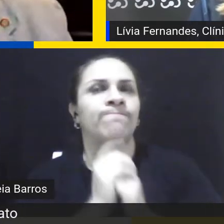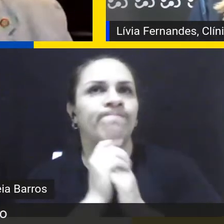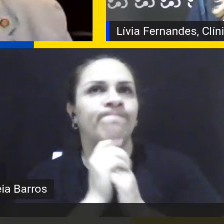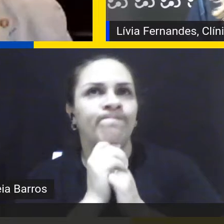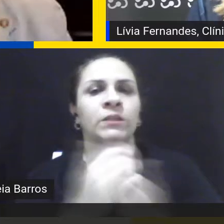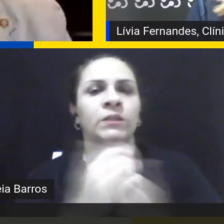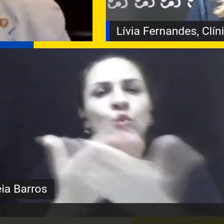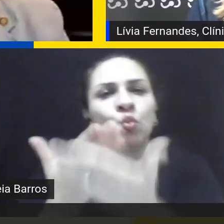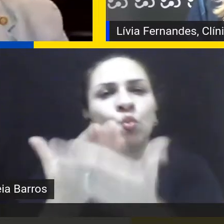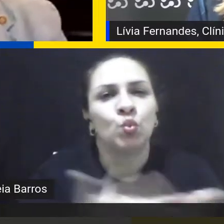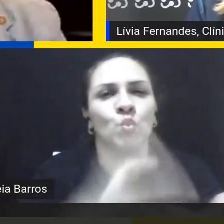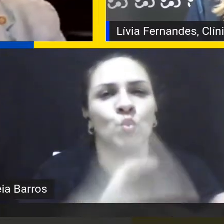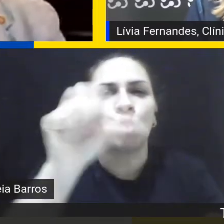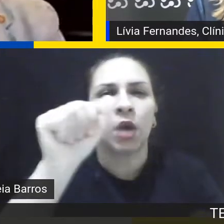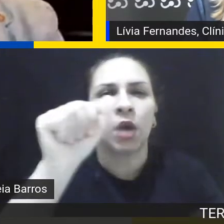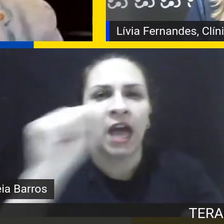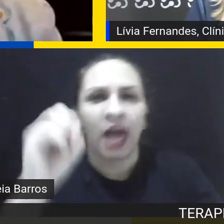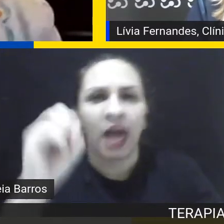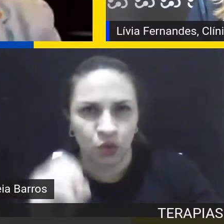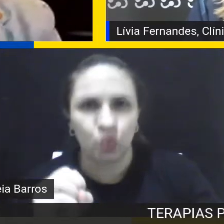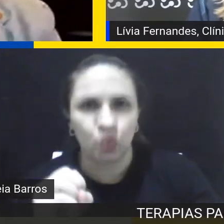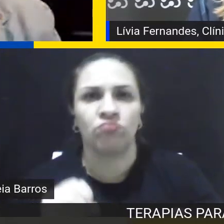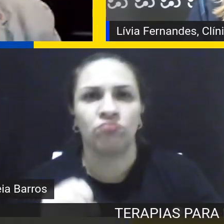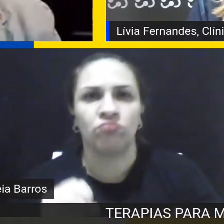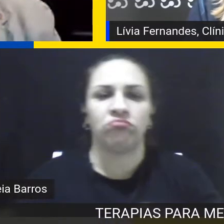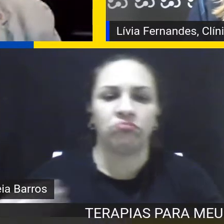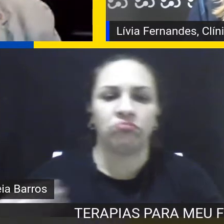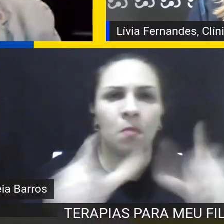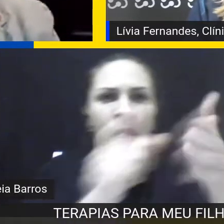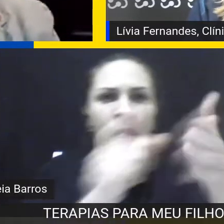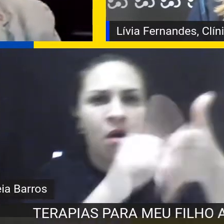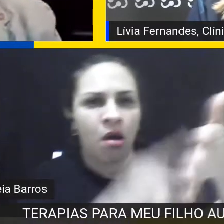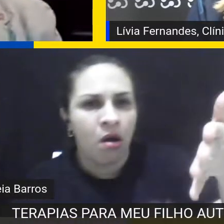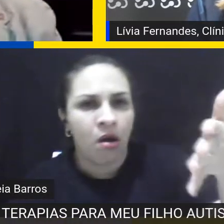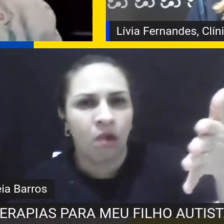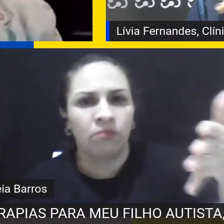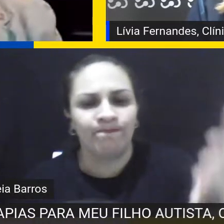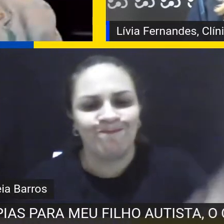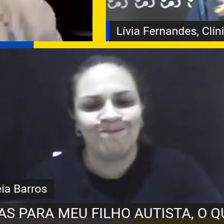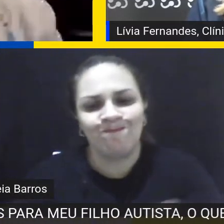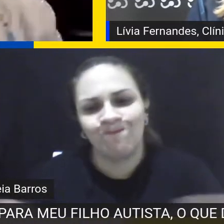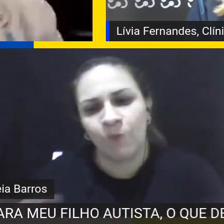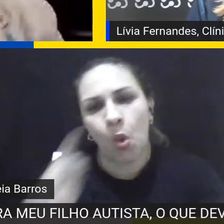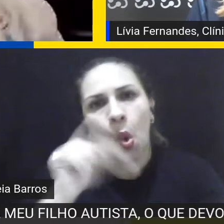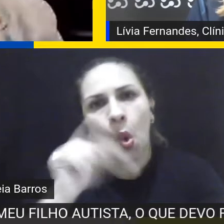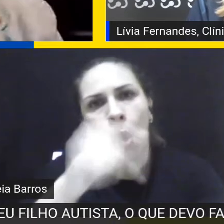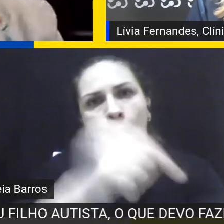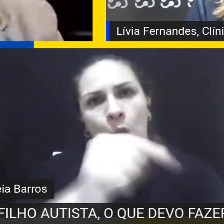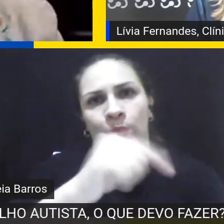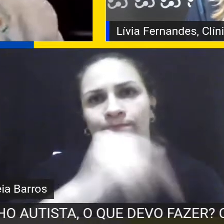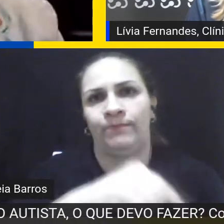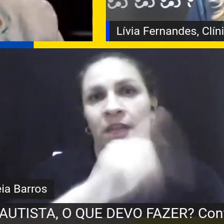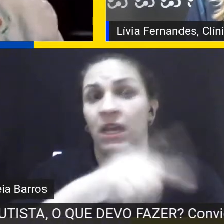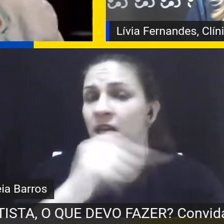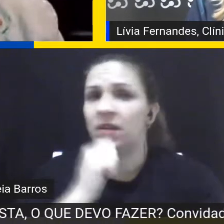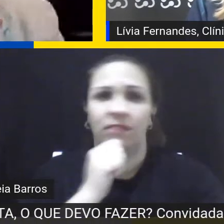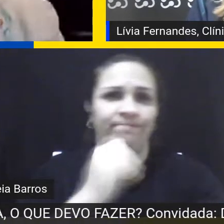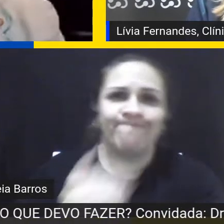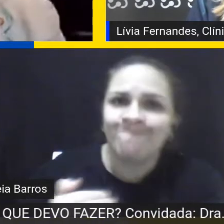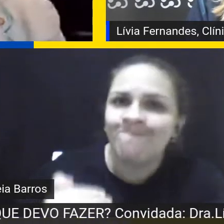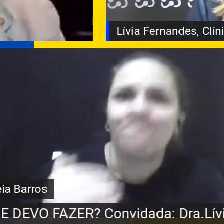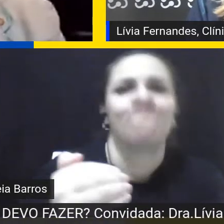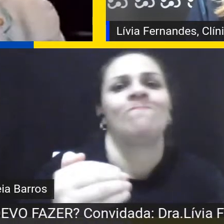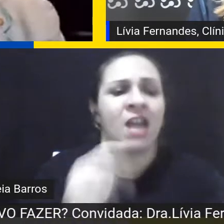os supervisores, muitas das vezes, trazem à mesa, não, ó, esse paciente, ele não está evoluindo,